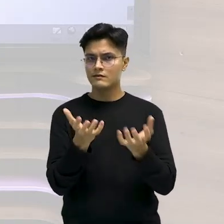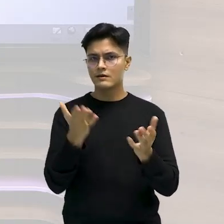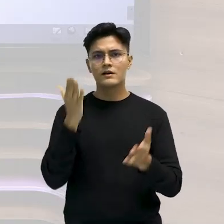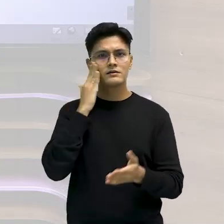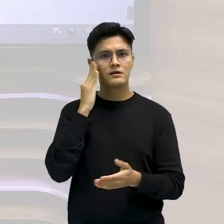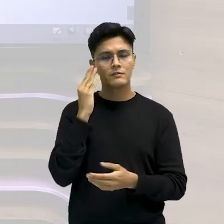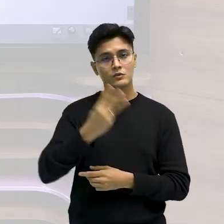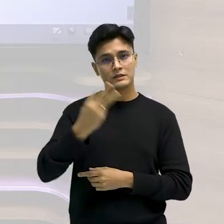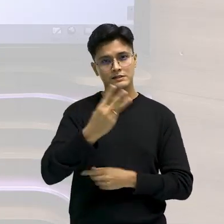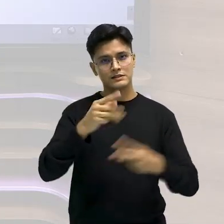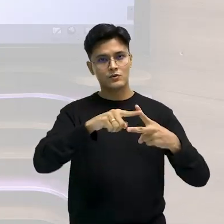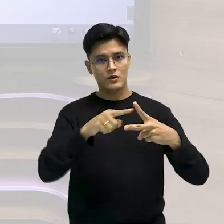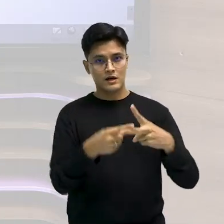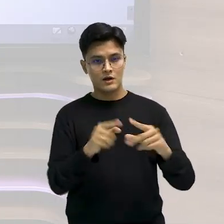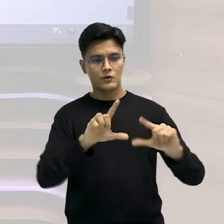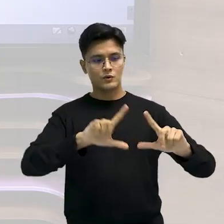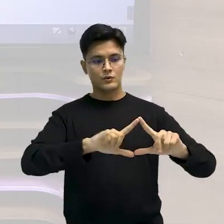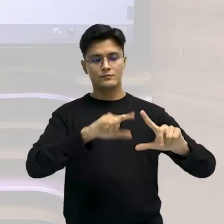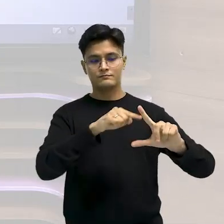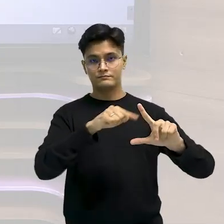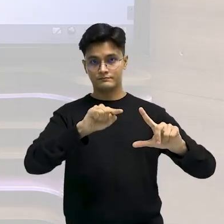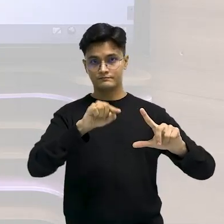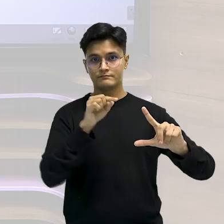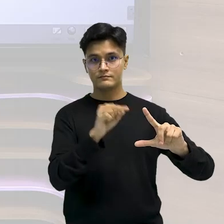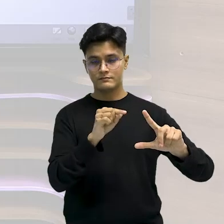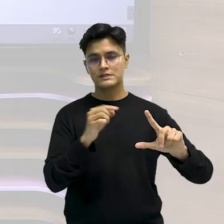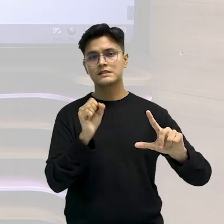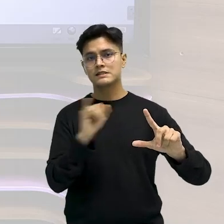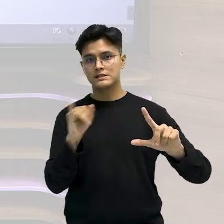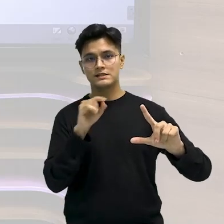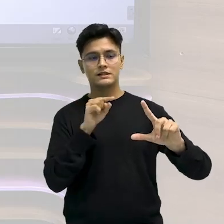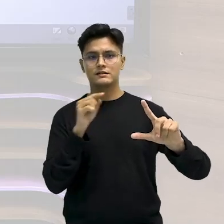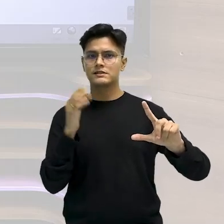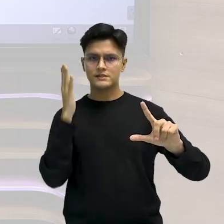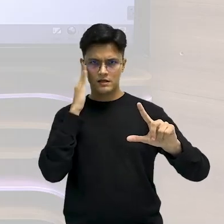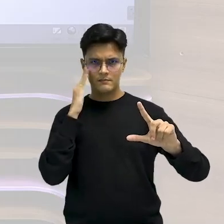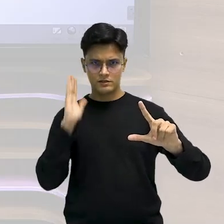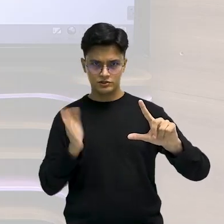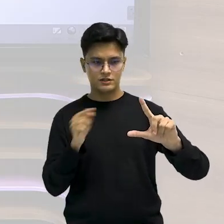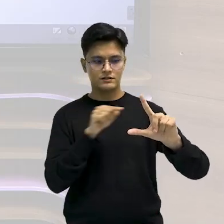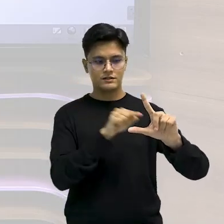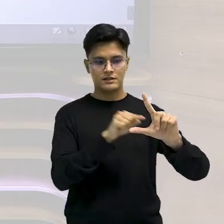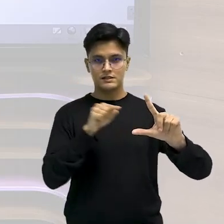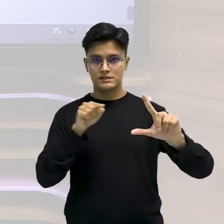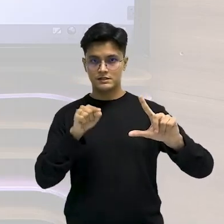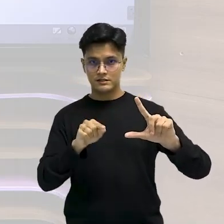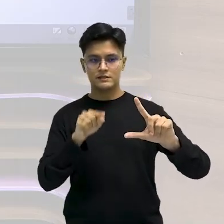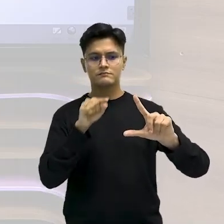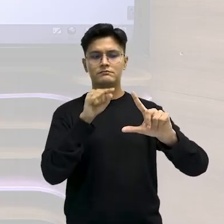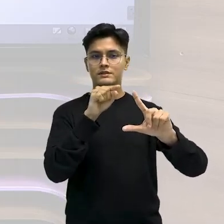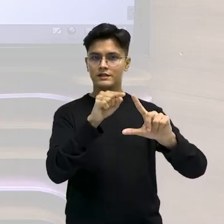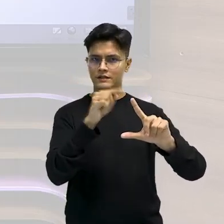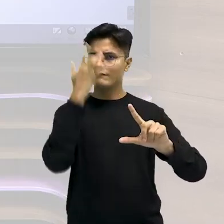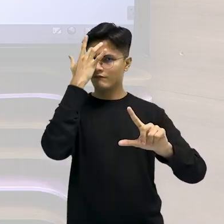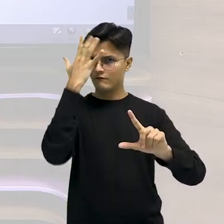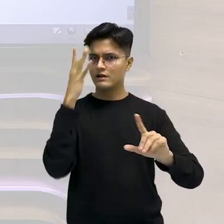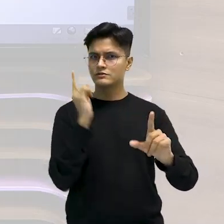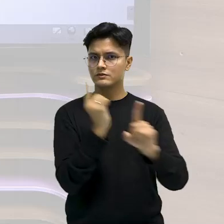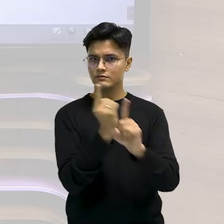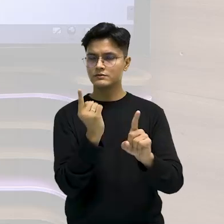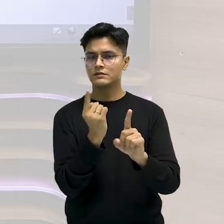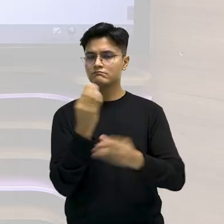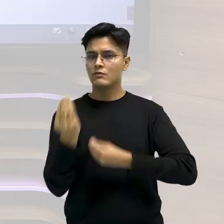aqui. Tá? Se eu já tenho dois ângulos, 50 e 70, tá? Para descobrir o terceiro fica fácil. É só